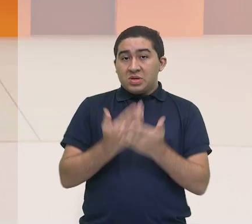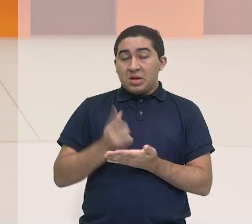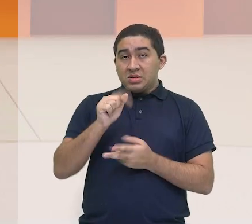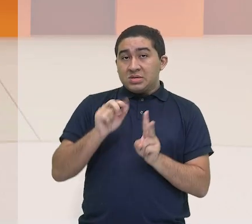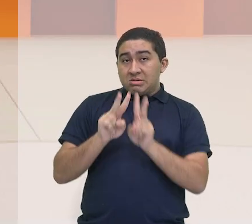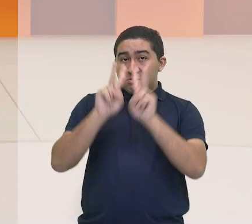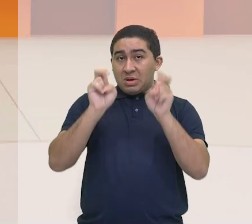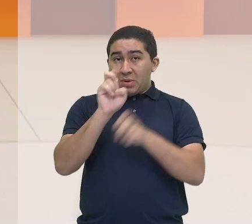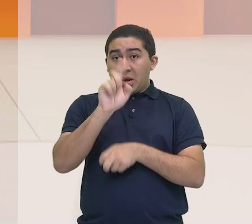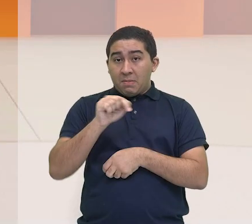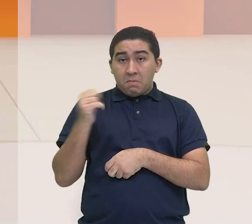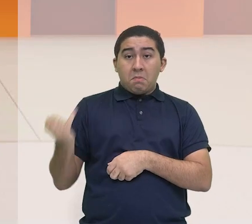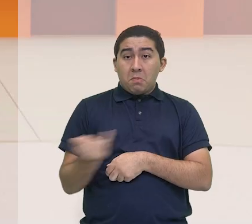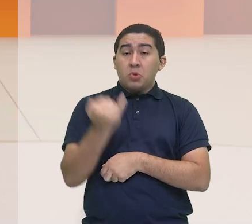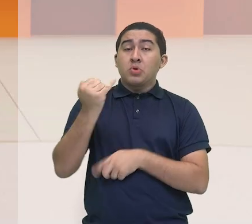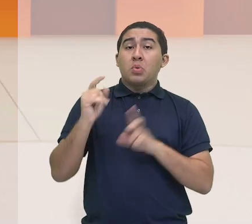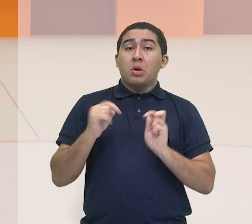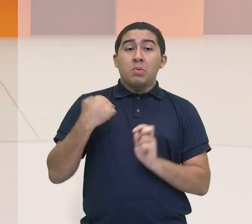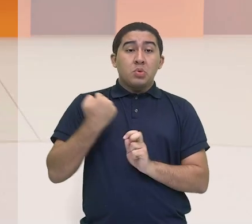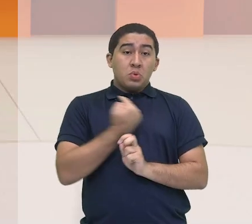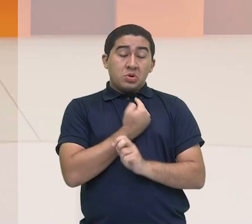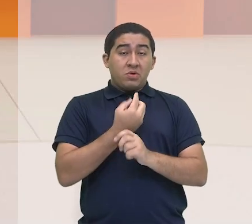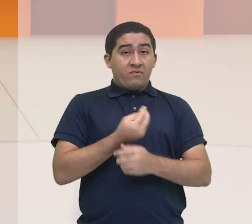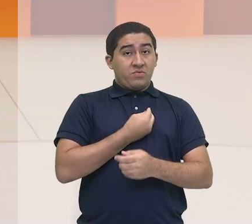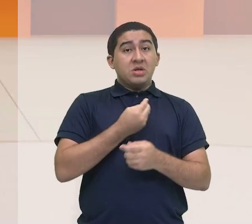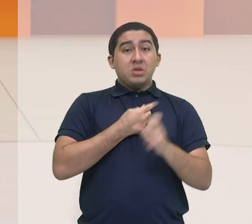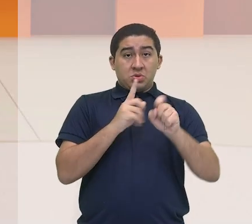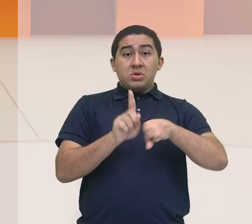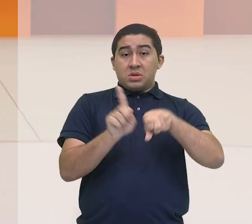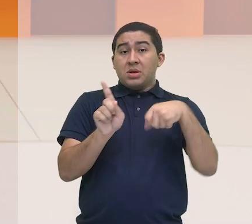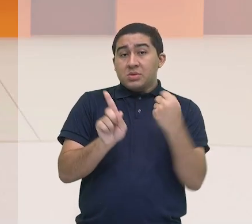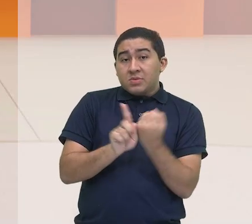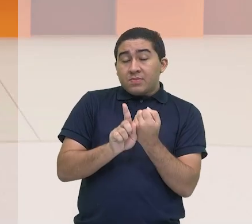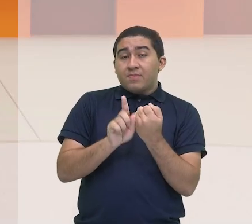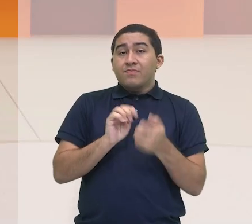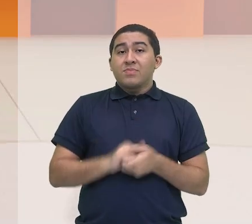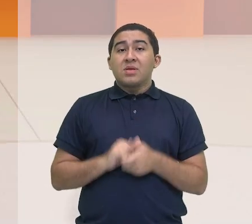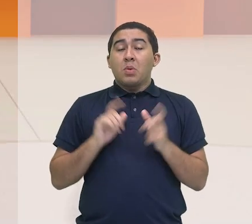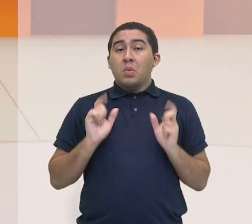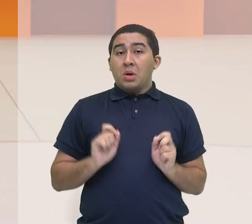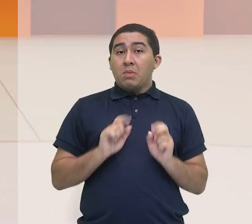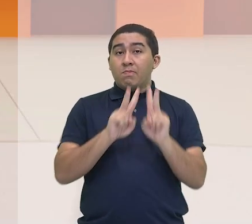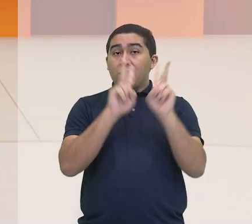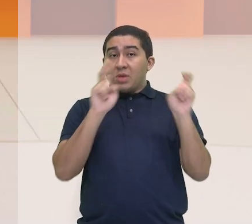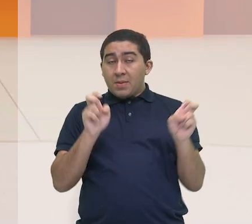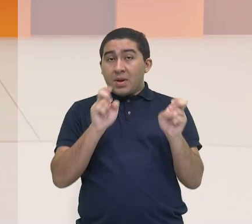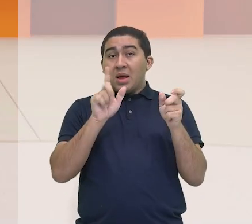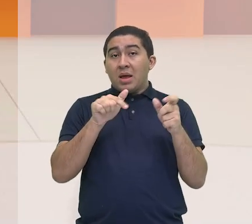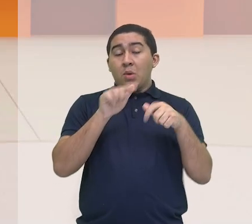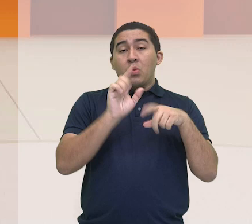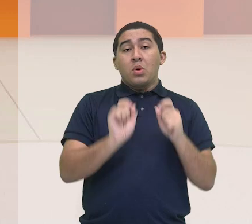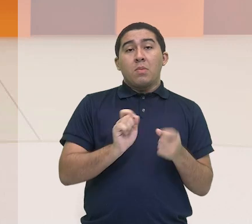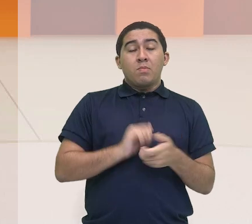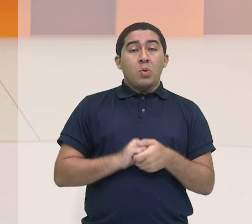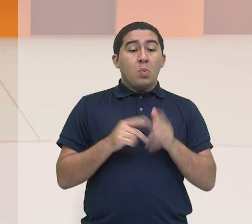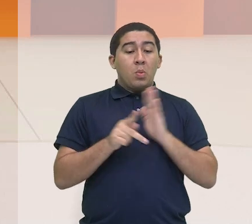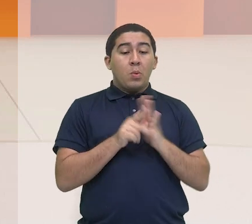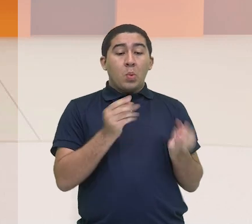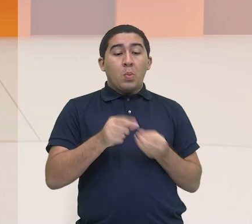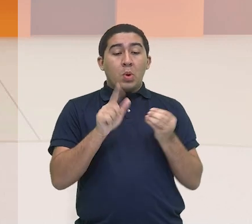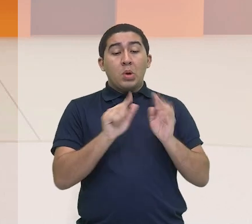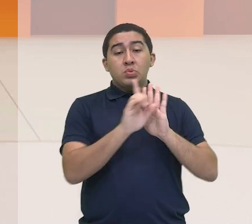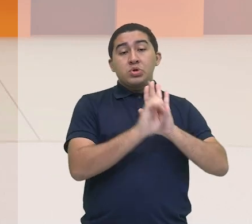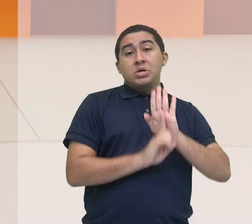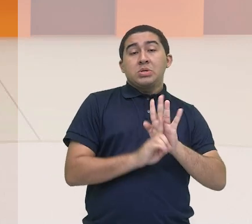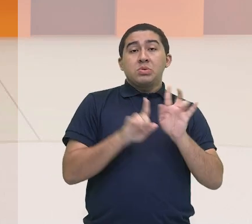tema que é fundamental para a nossa vida em sociedade. Estou falando de Estado democrático de direito